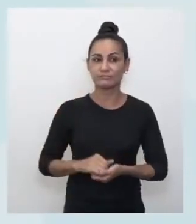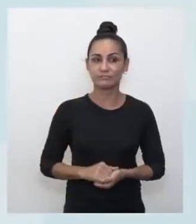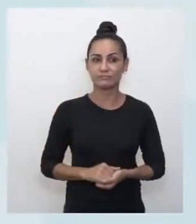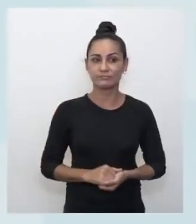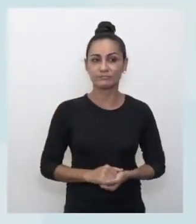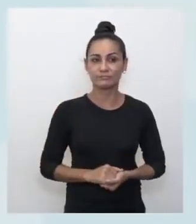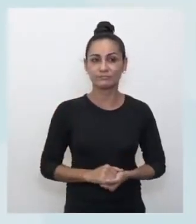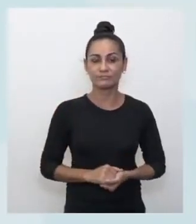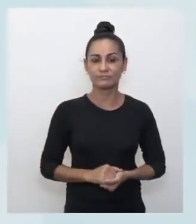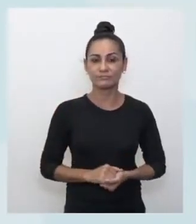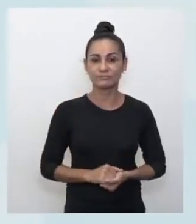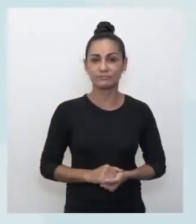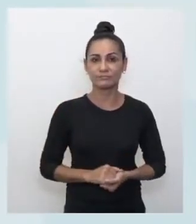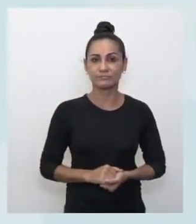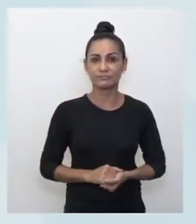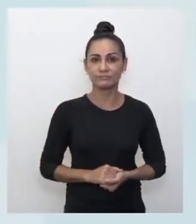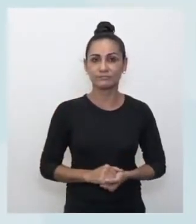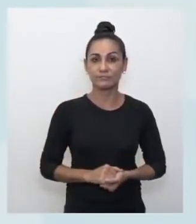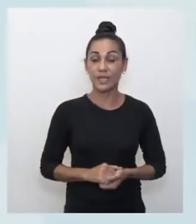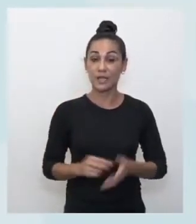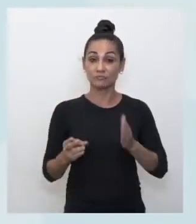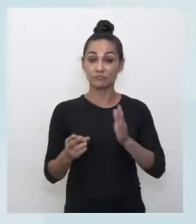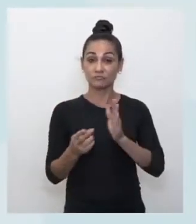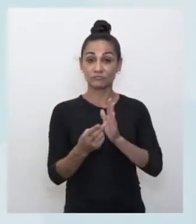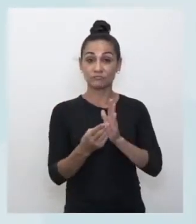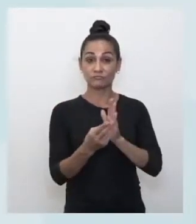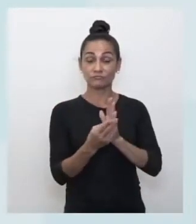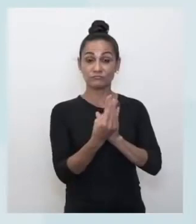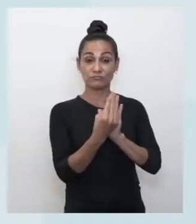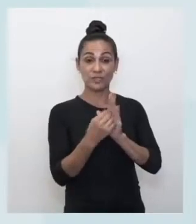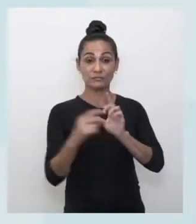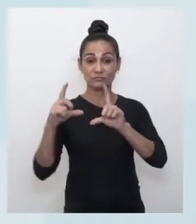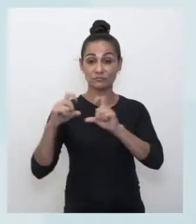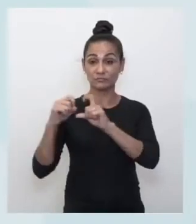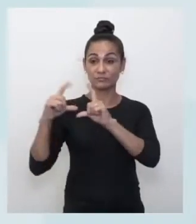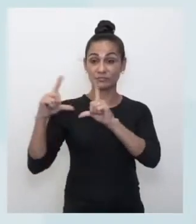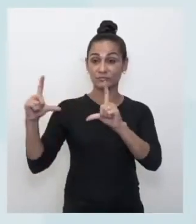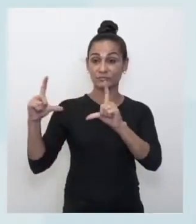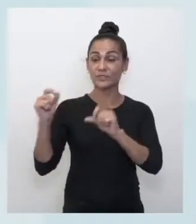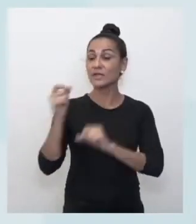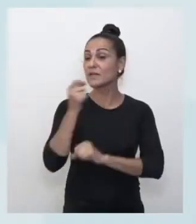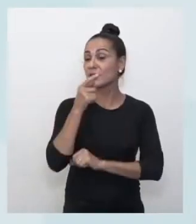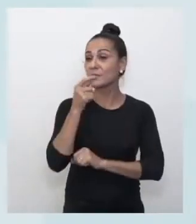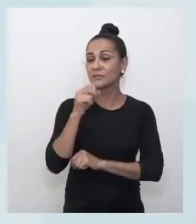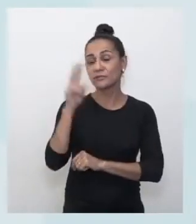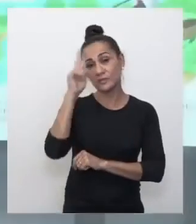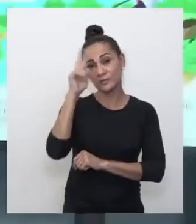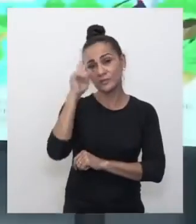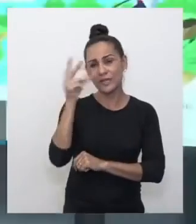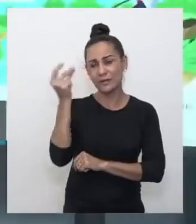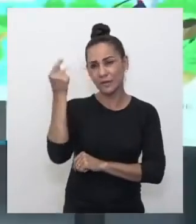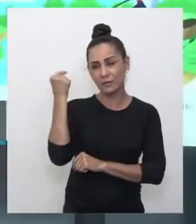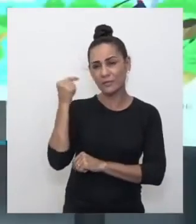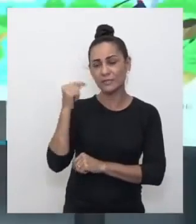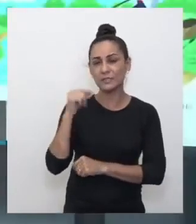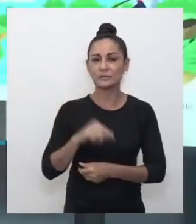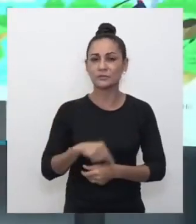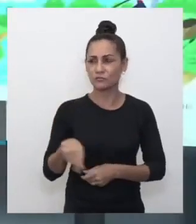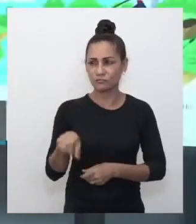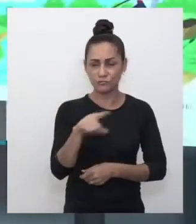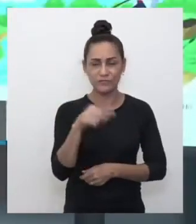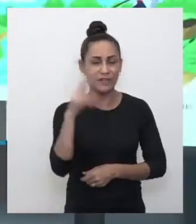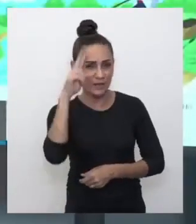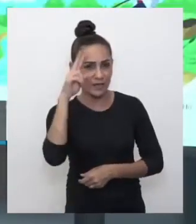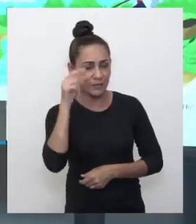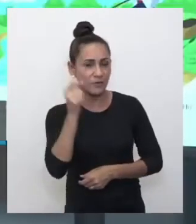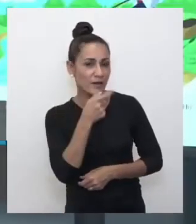is the joke about? Olhe para a imagem sobre o que é a piada. Vamos ver se vocês se lembram do que aconteceu na aula passada, qual era a